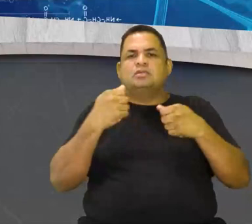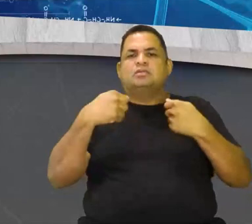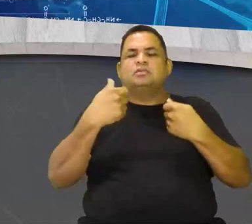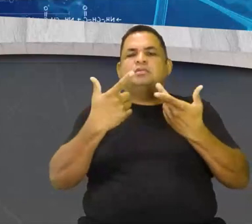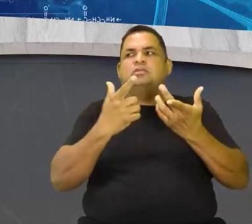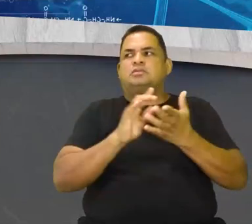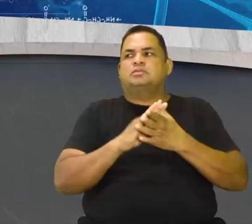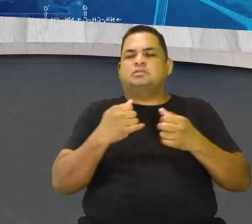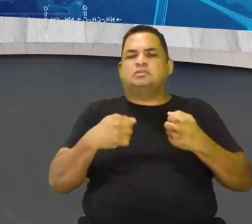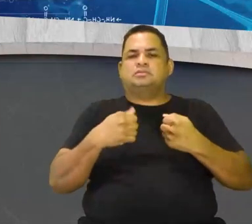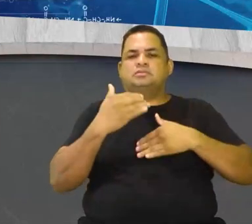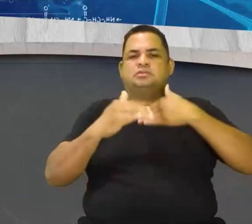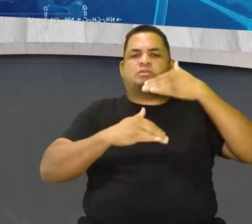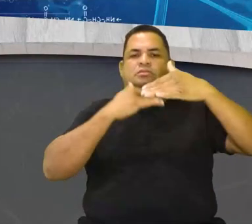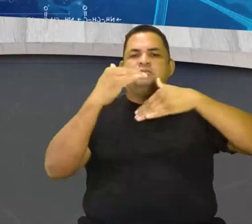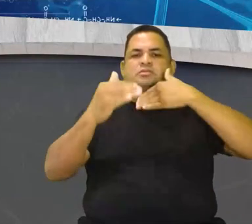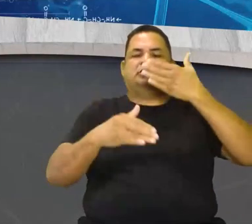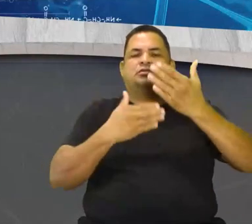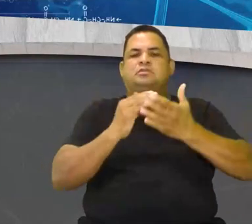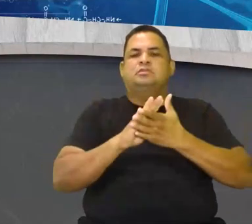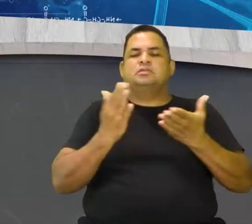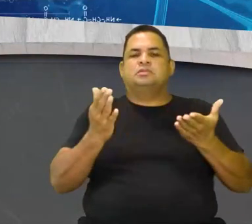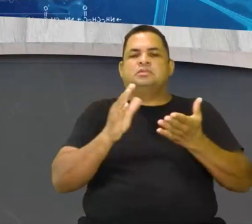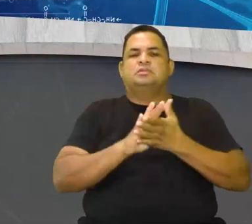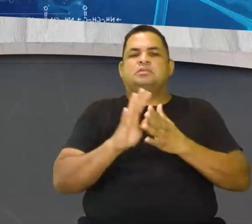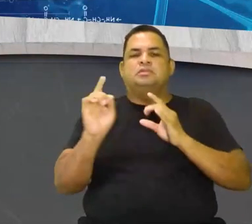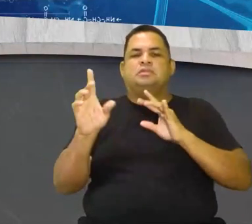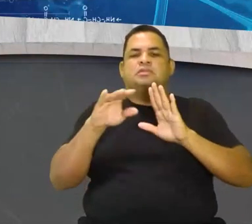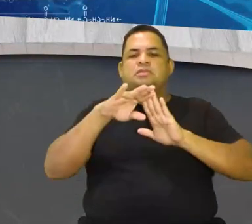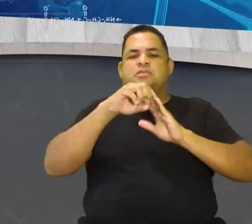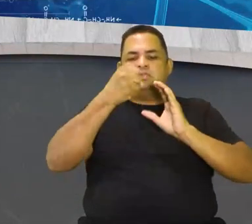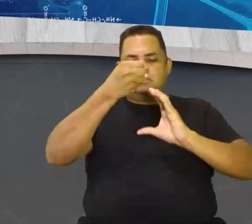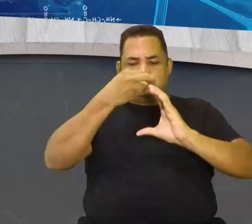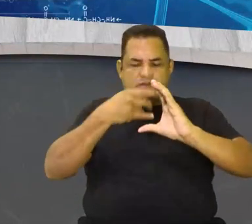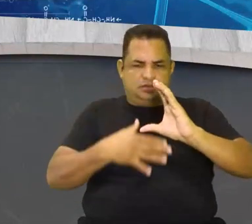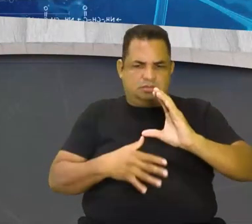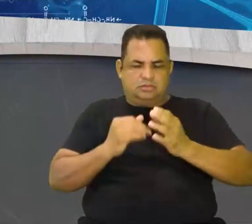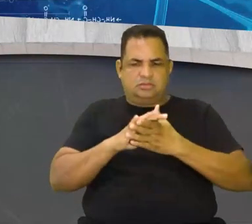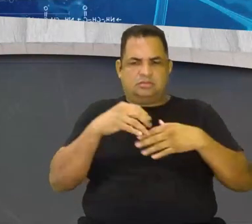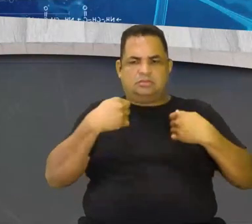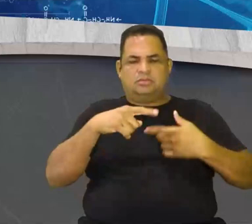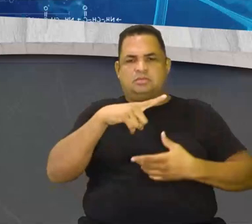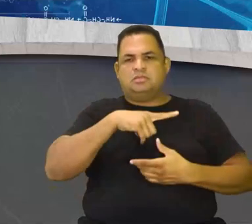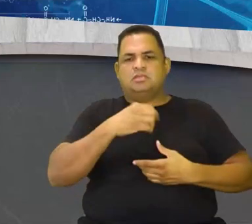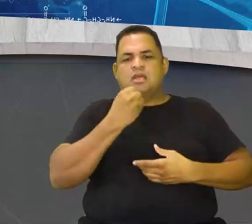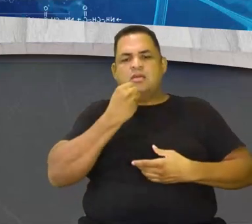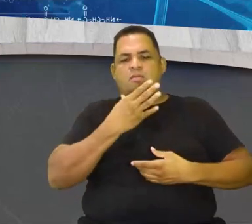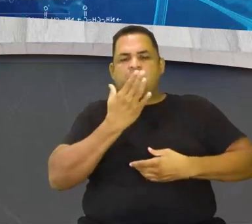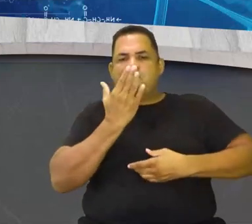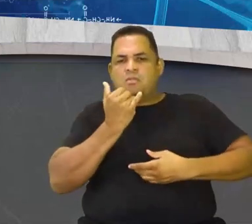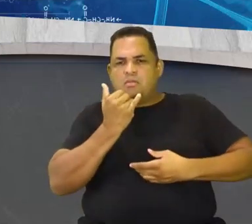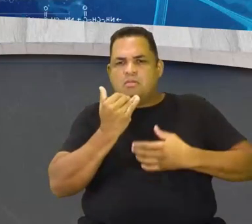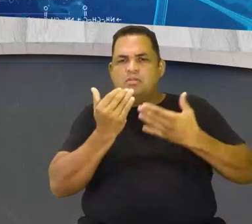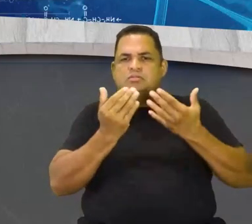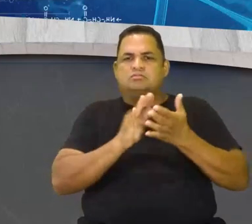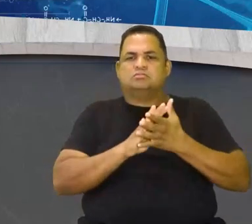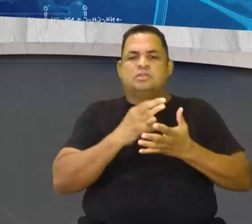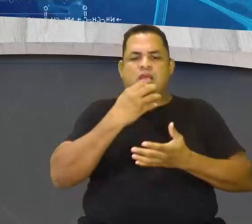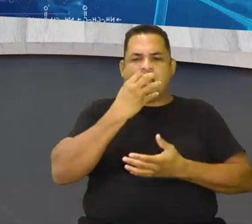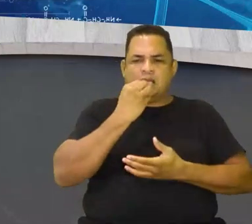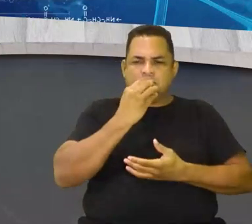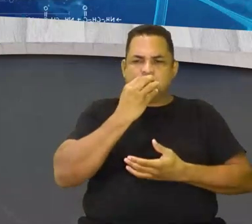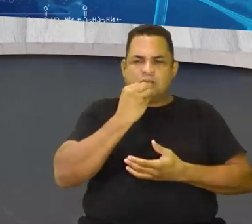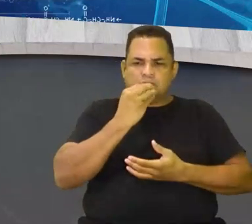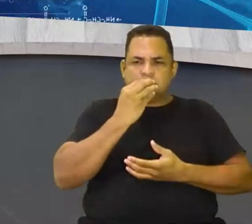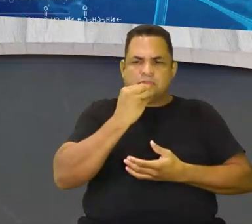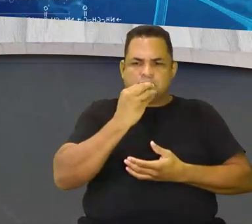desempenhar a sua função. Por isso que é muito importante você ter uma boa alimentação, você ter uma boa mastigação, porque como